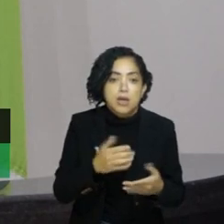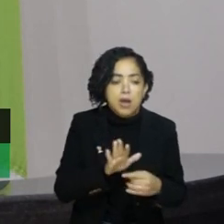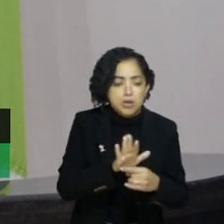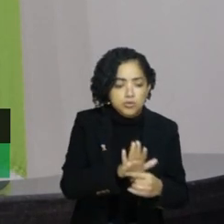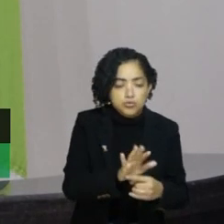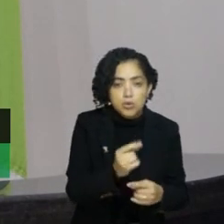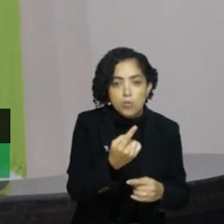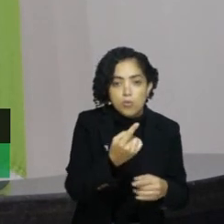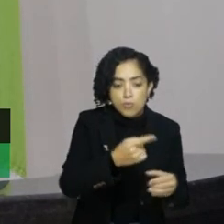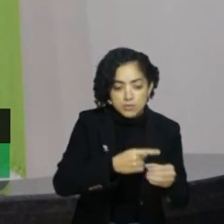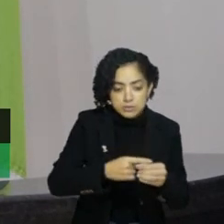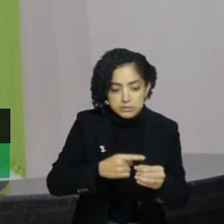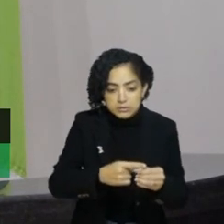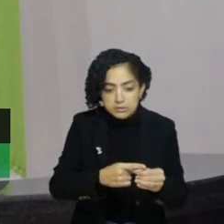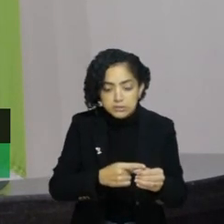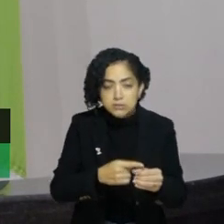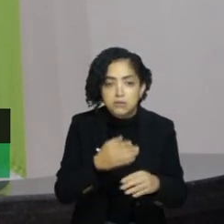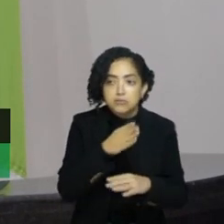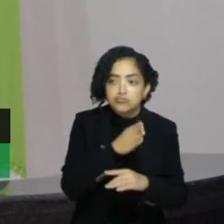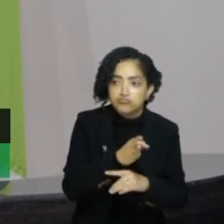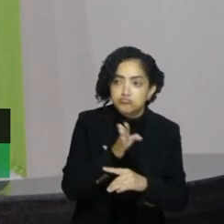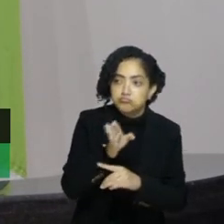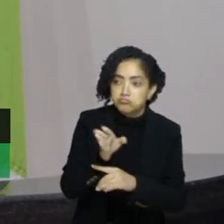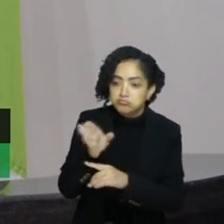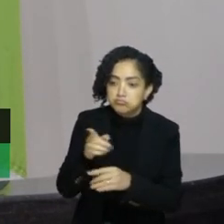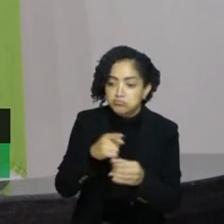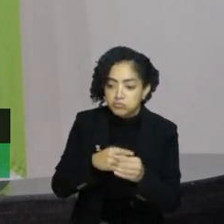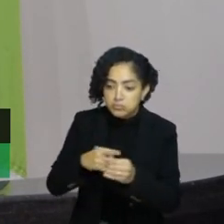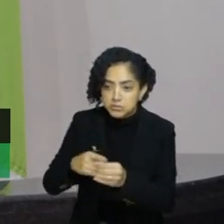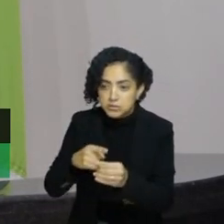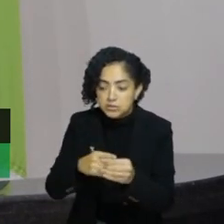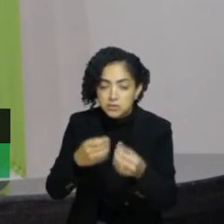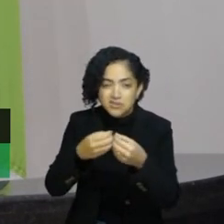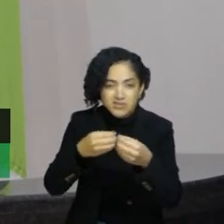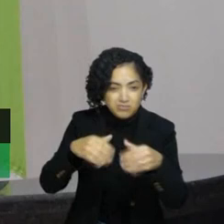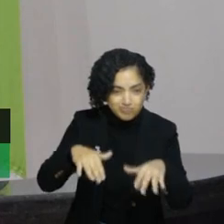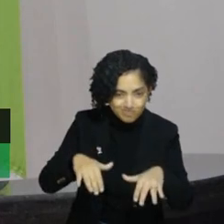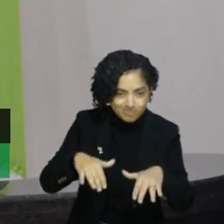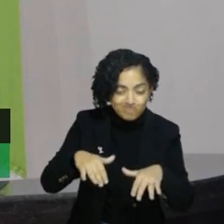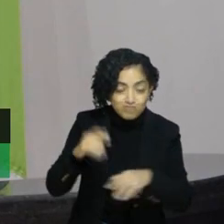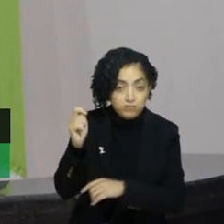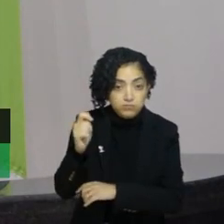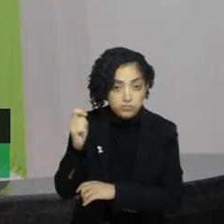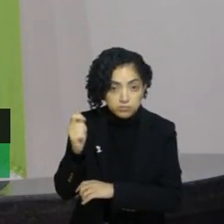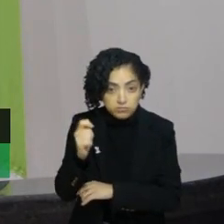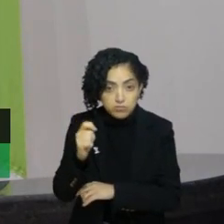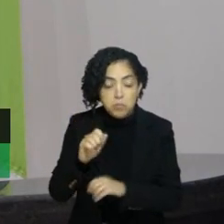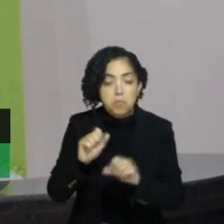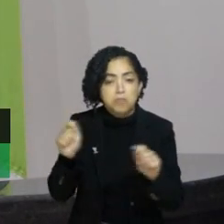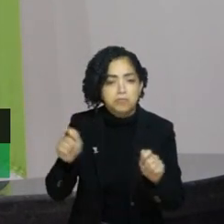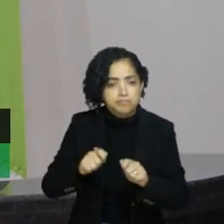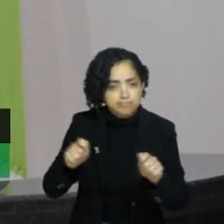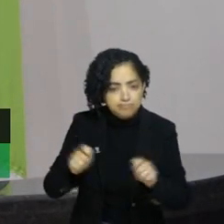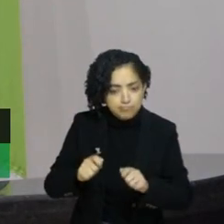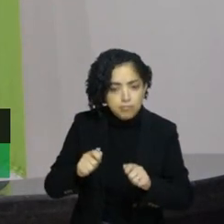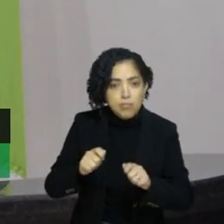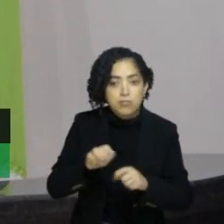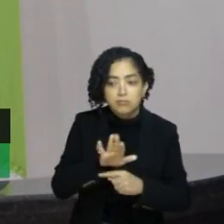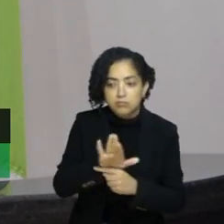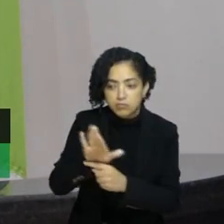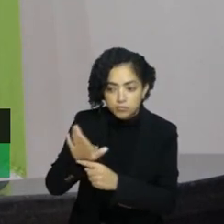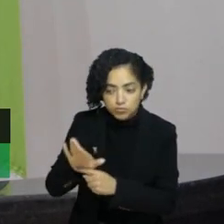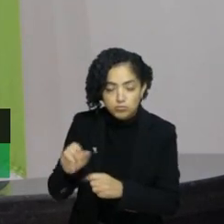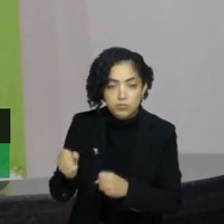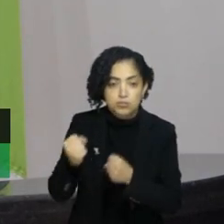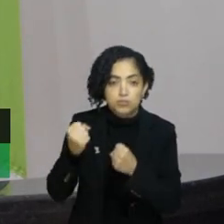prefeitos catarinenses, visitando as cidades afetadas, podemos sim auxiliar com muito mais força e consistência, e